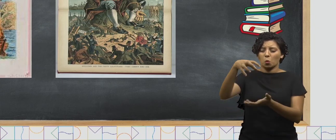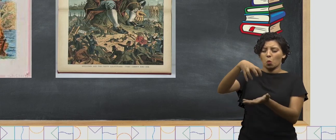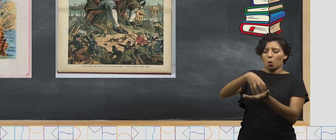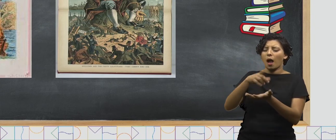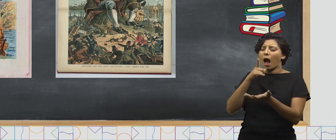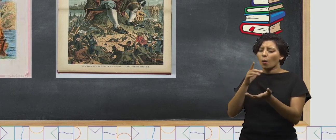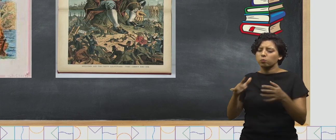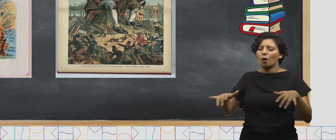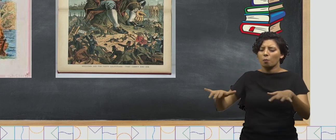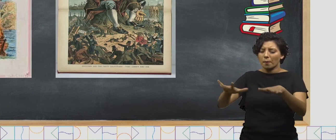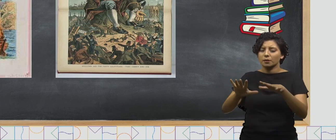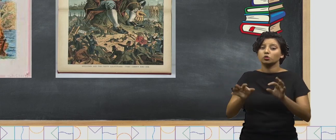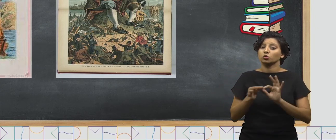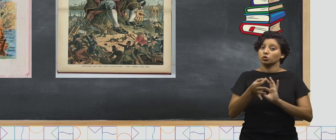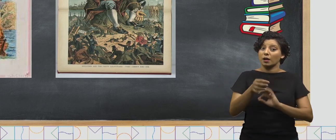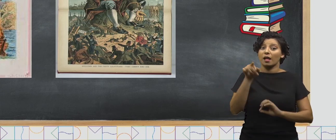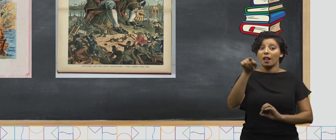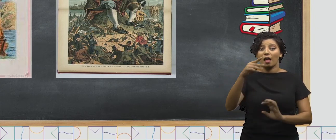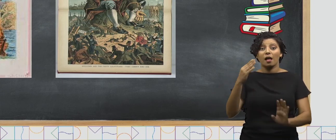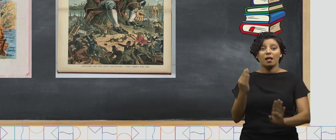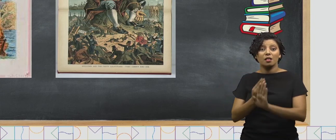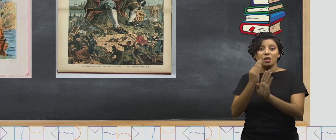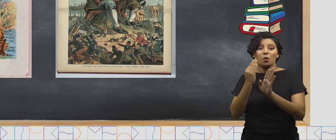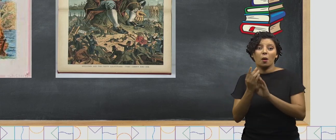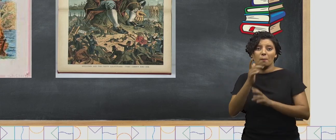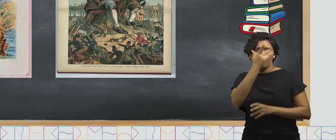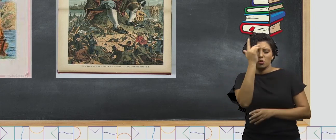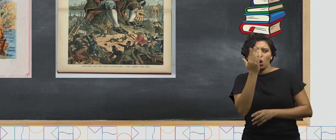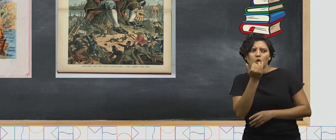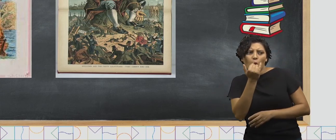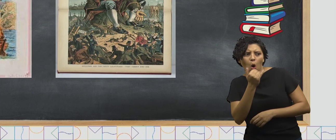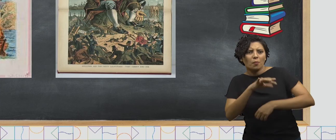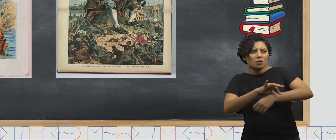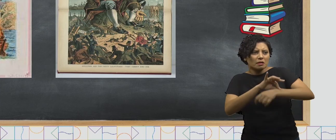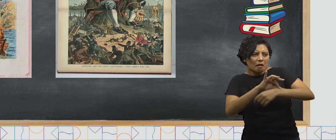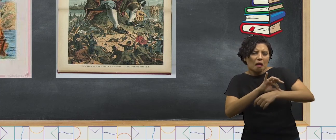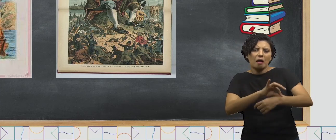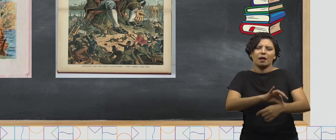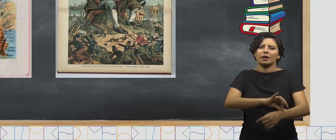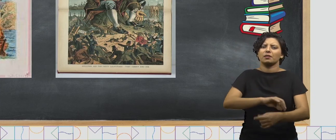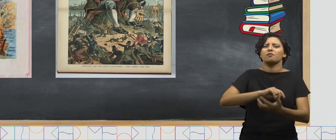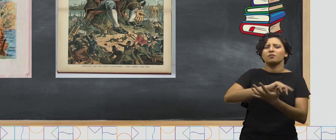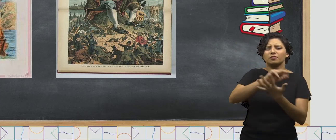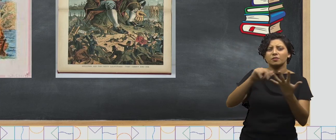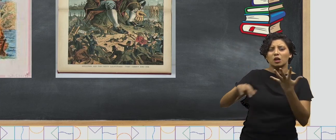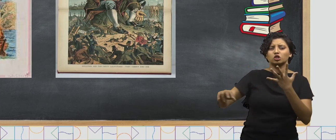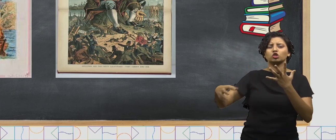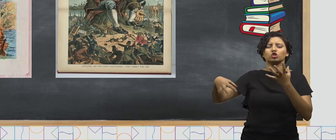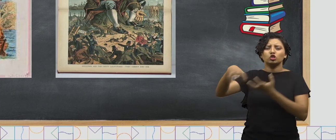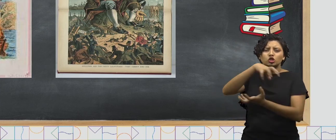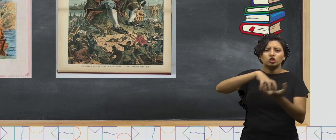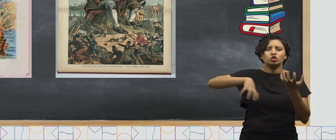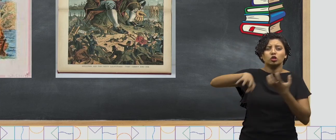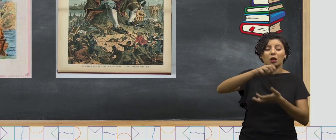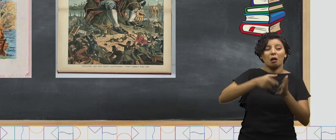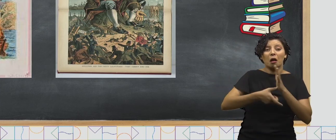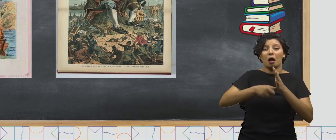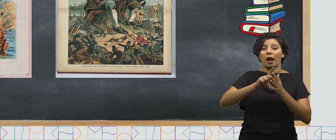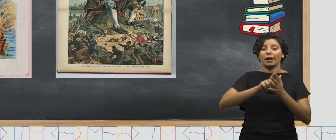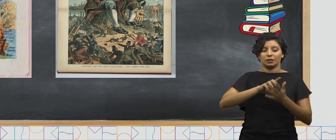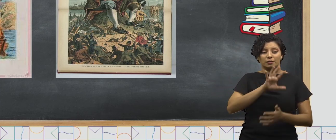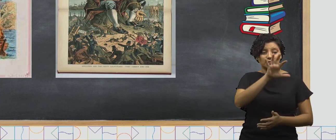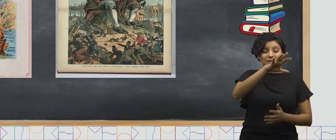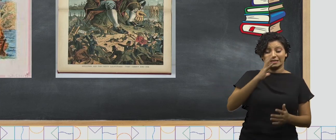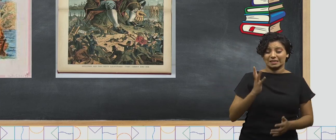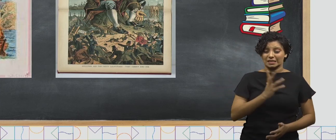distante. E lá ele encontra canibais, cativos e revoltosos antes de ser resgatados